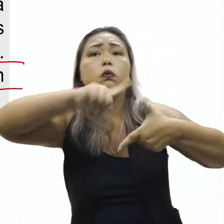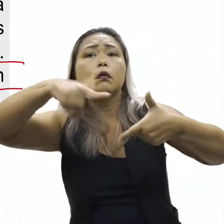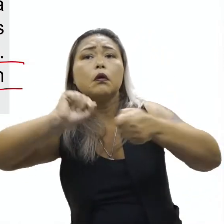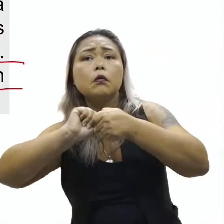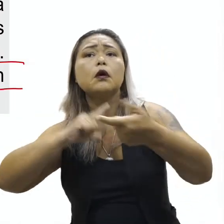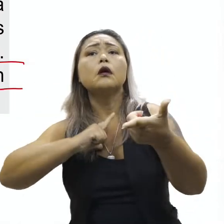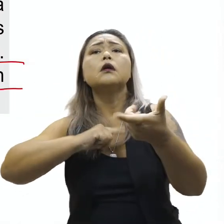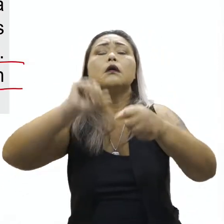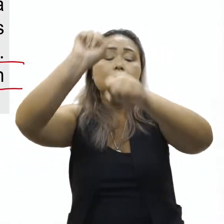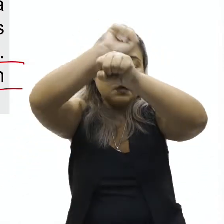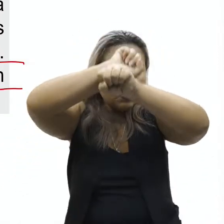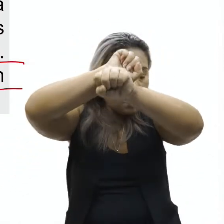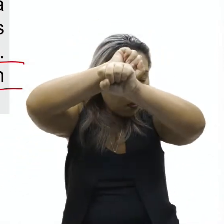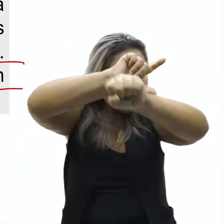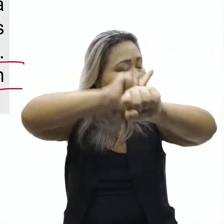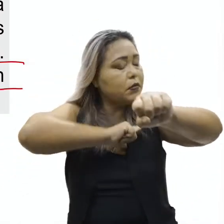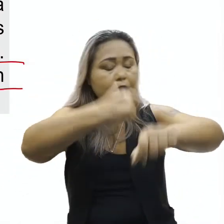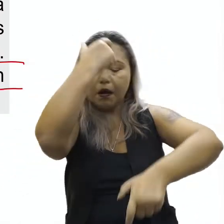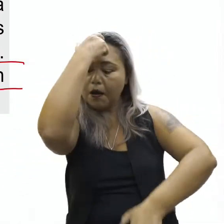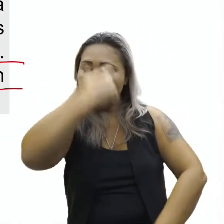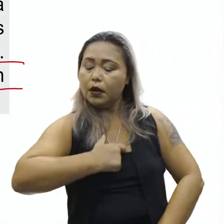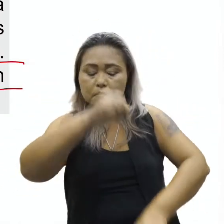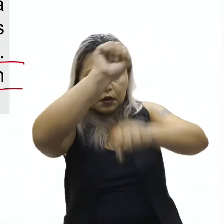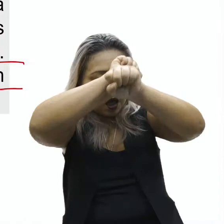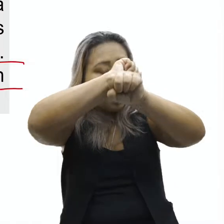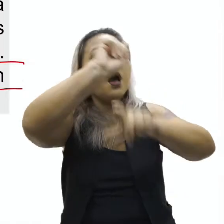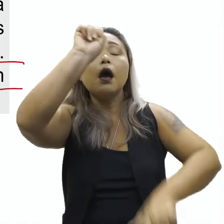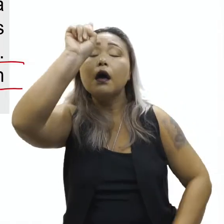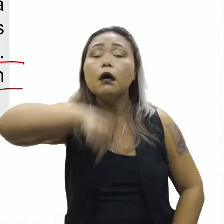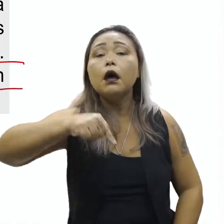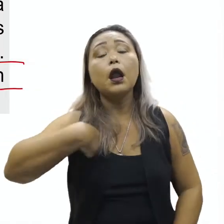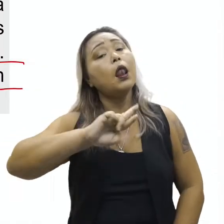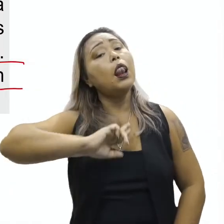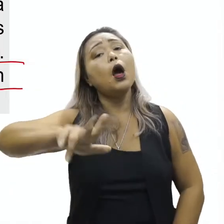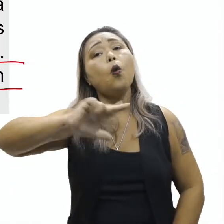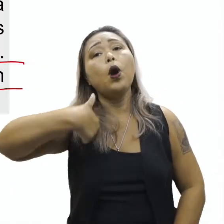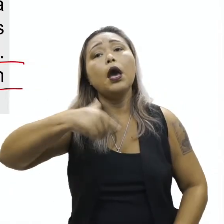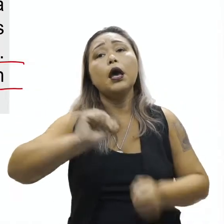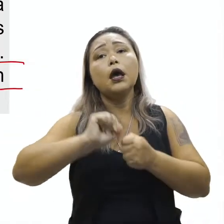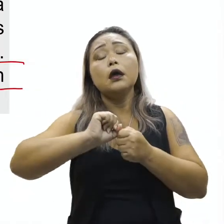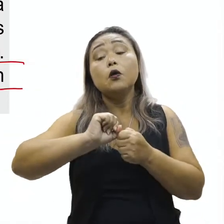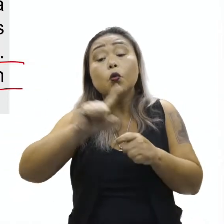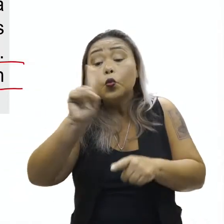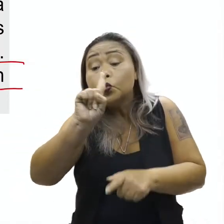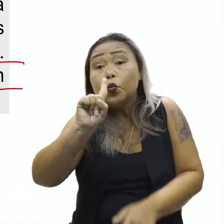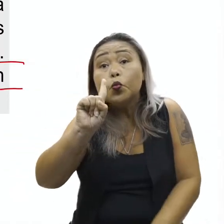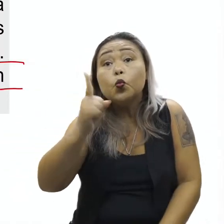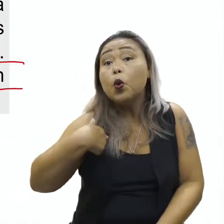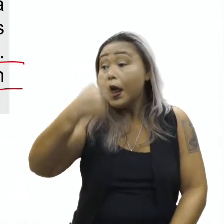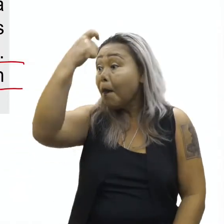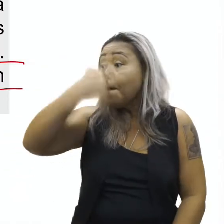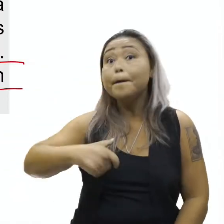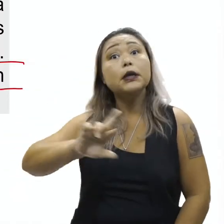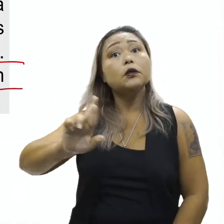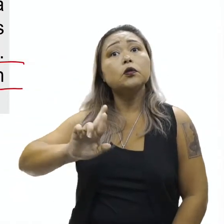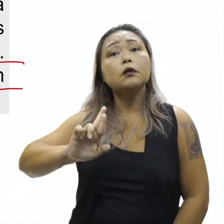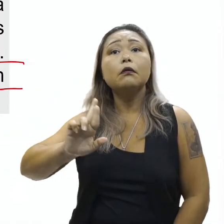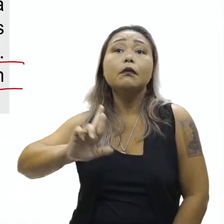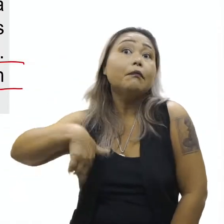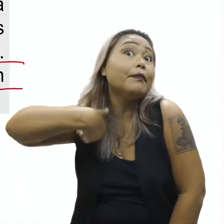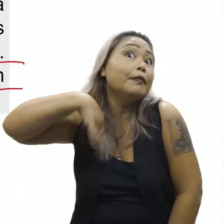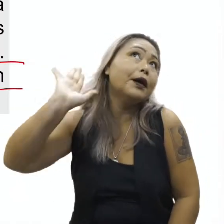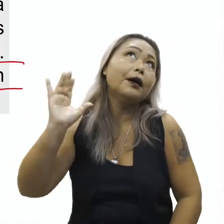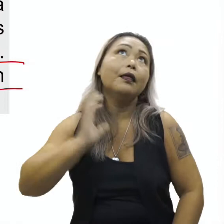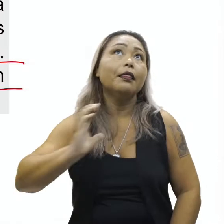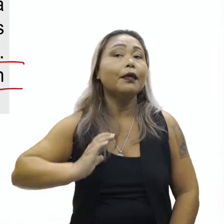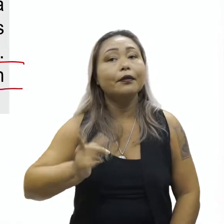ou seja, essas pessoas que eram escravizadas não eram consideradas nem gente, imagine cidadãos, né,